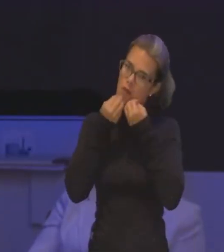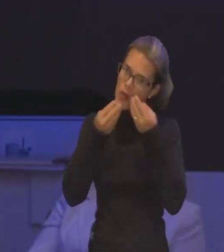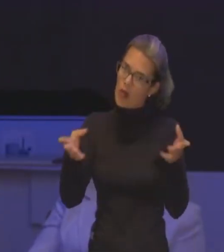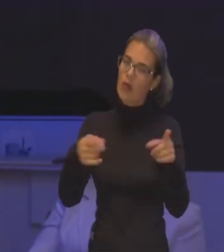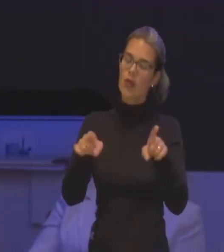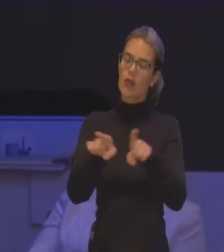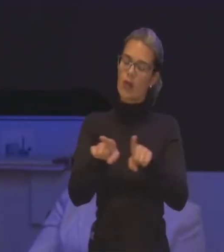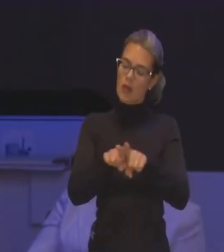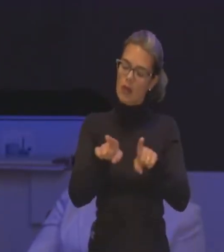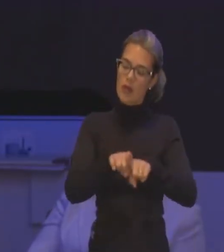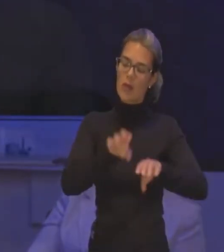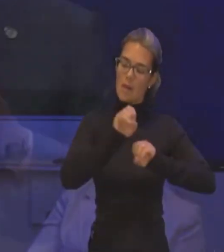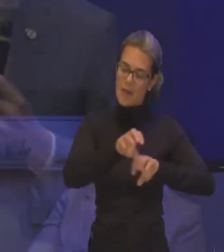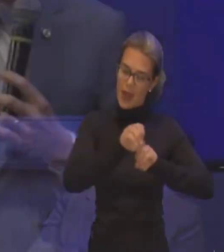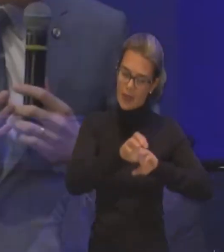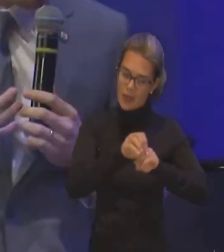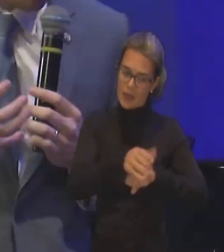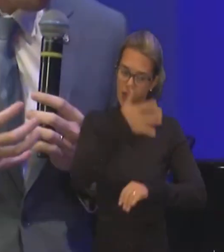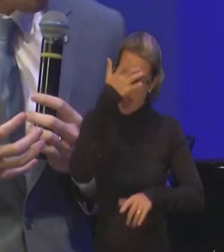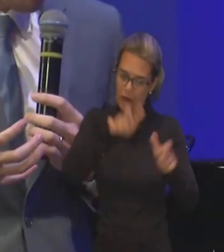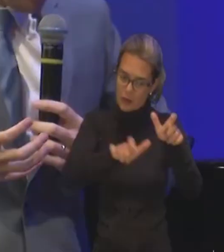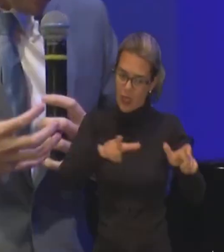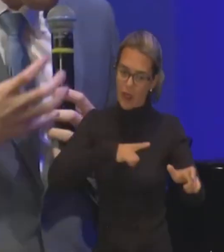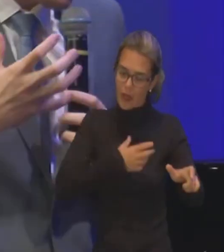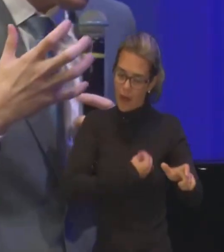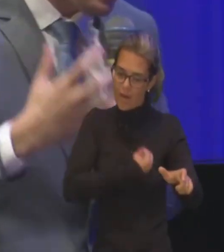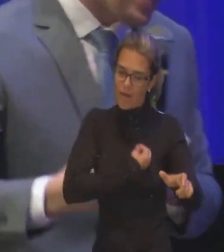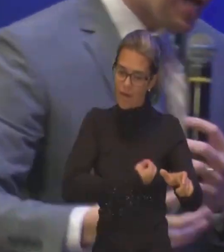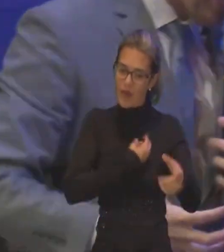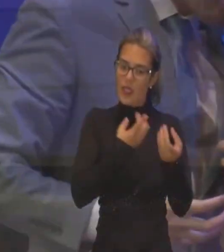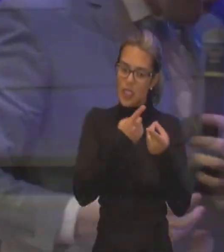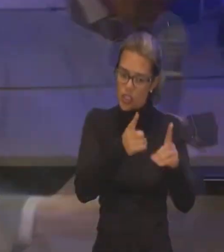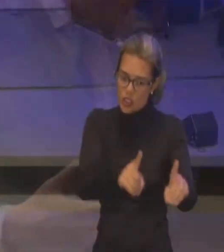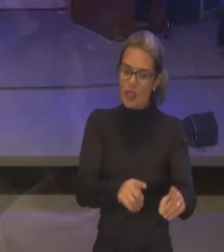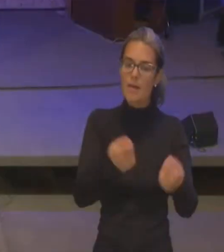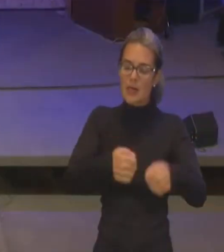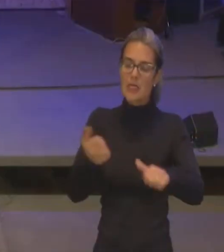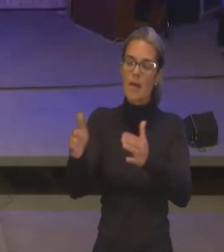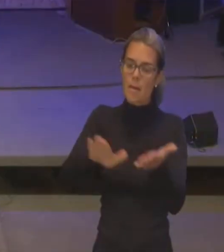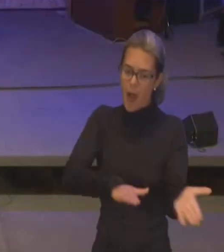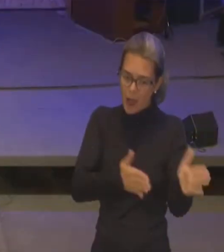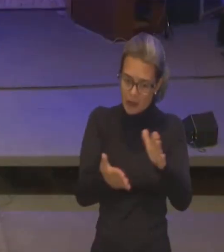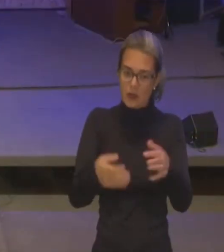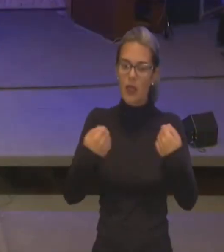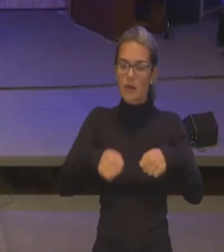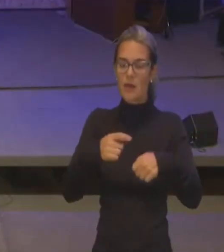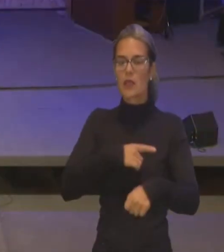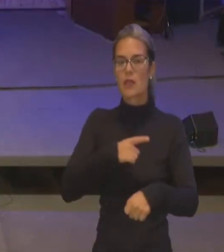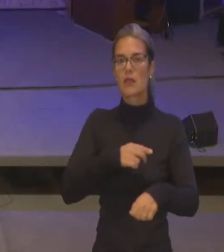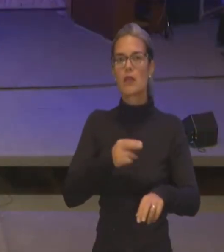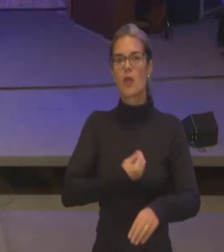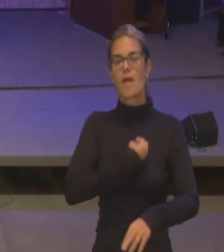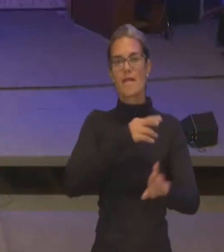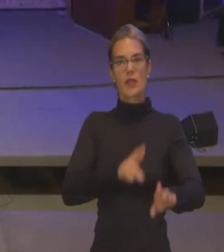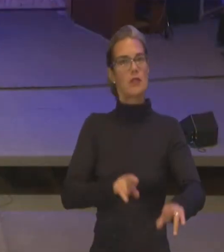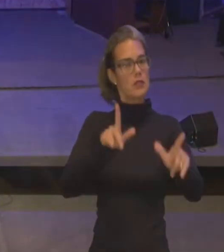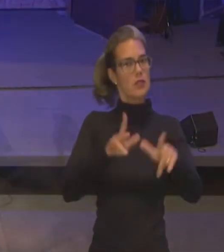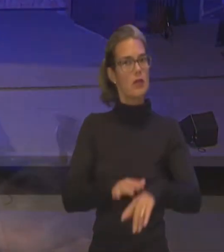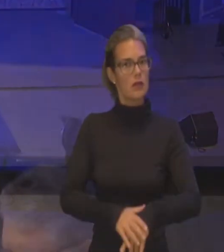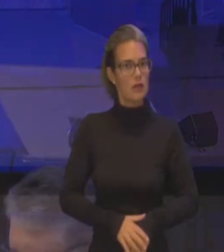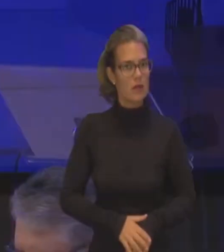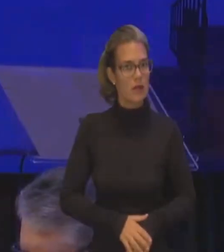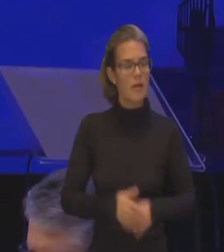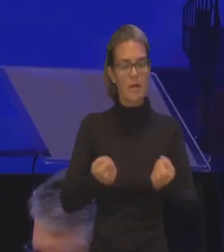Talvez você olhe para si e pense, mas eu não tenho capacidade, eu não tenho conhecimento suficiente para falar